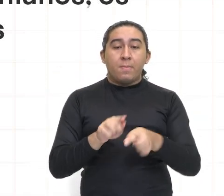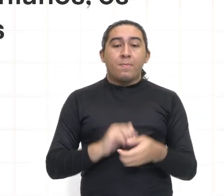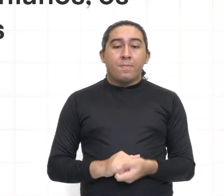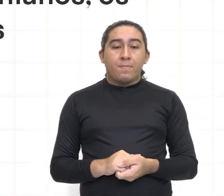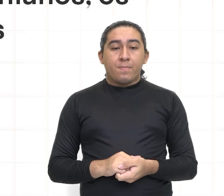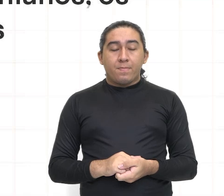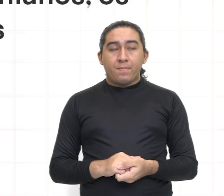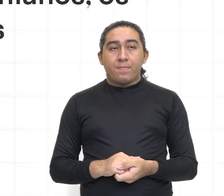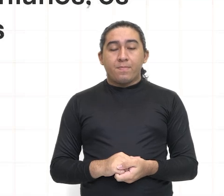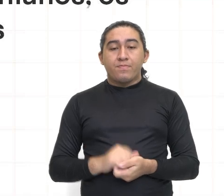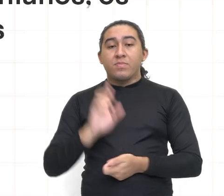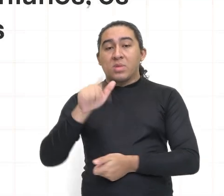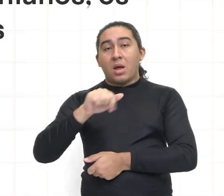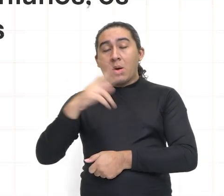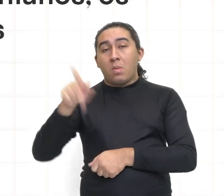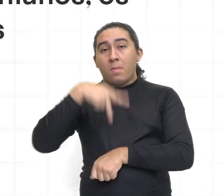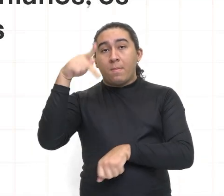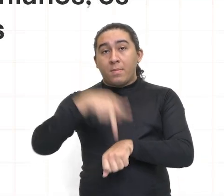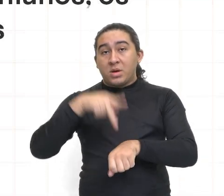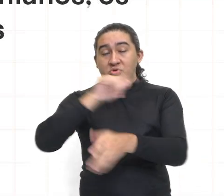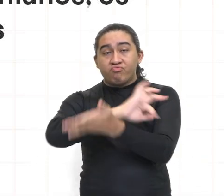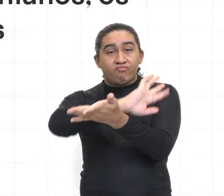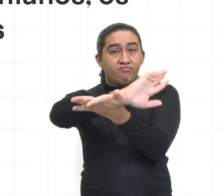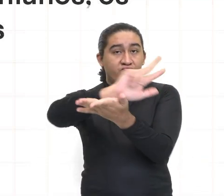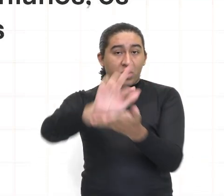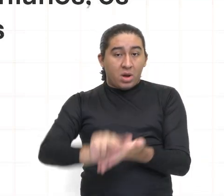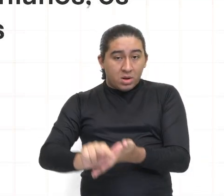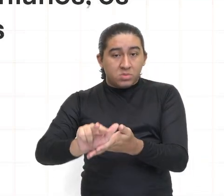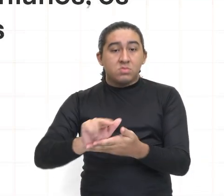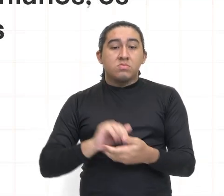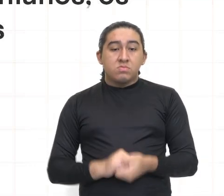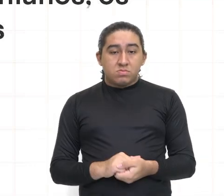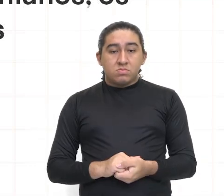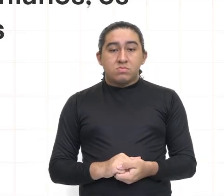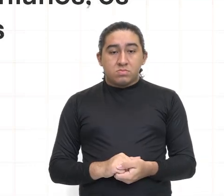era um país multidisciplinar,